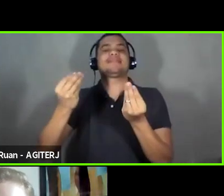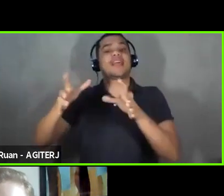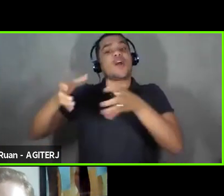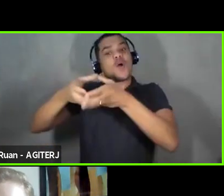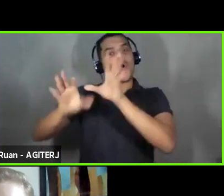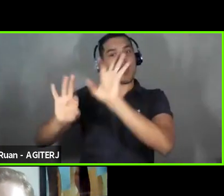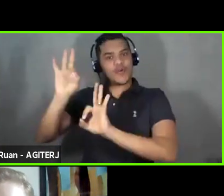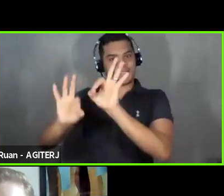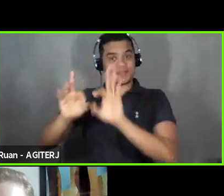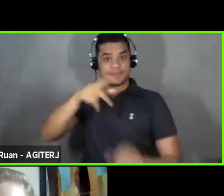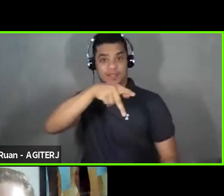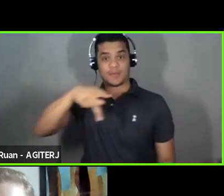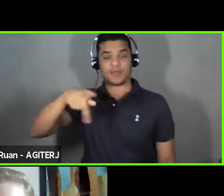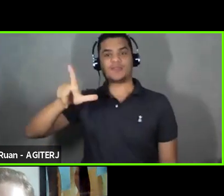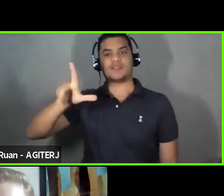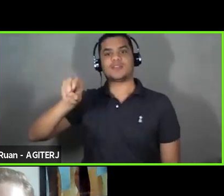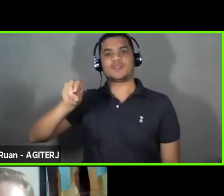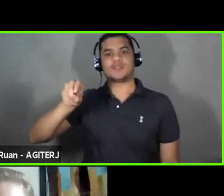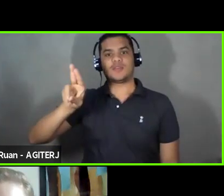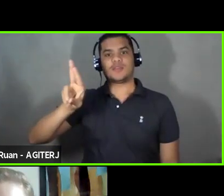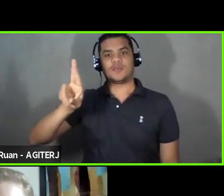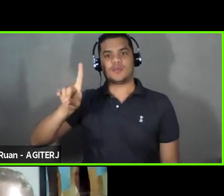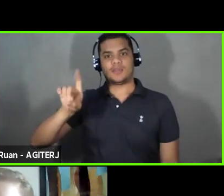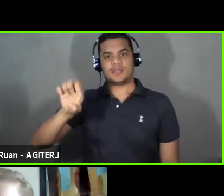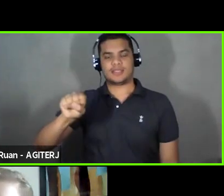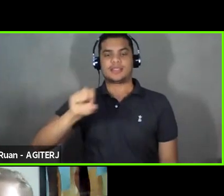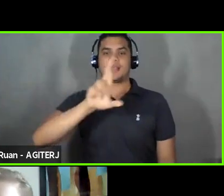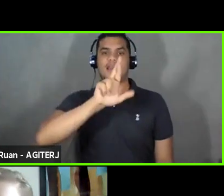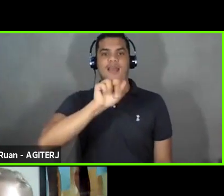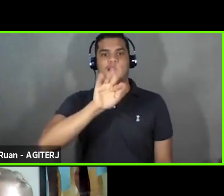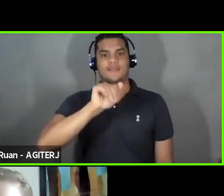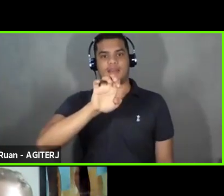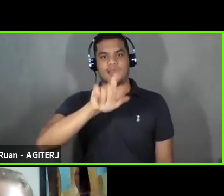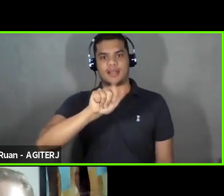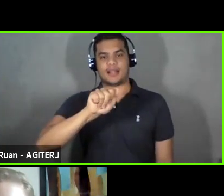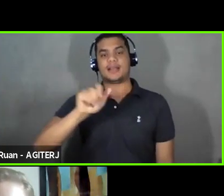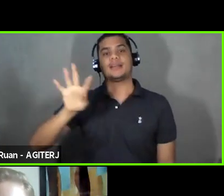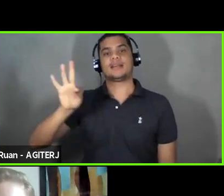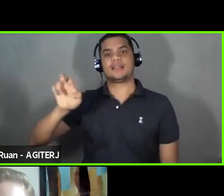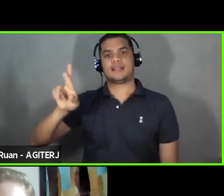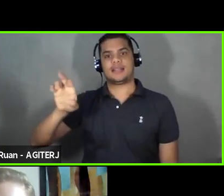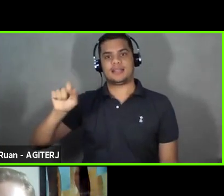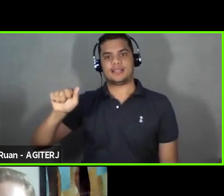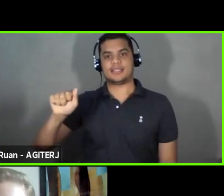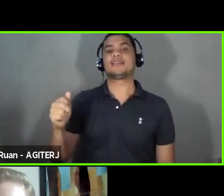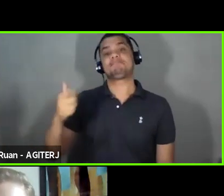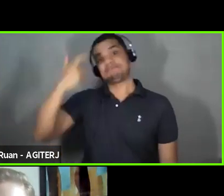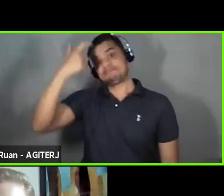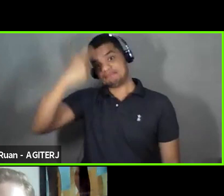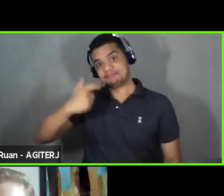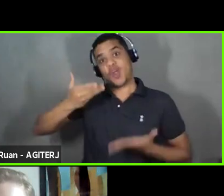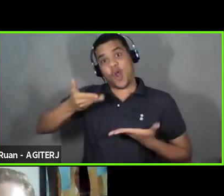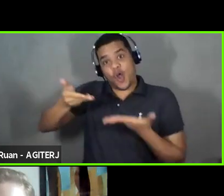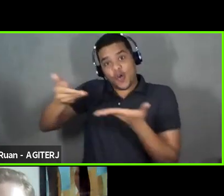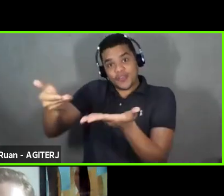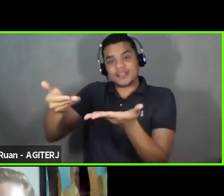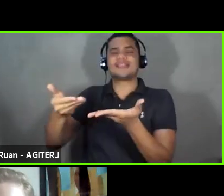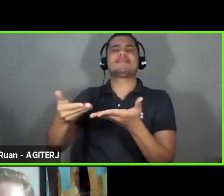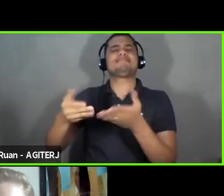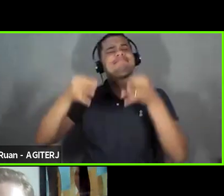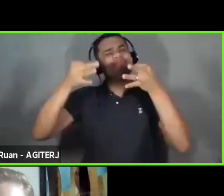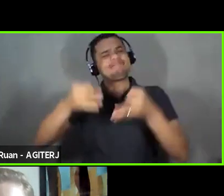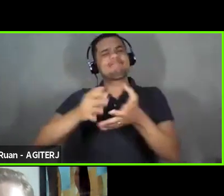as professoras Lourdes Sete, Rafaela Quental e Tereza Carneiro, pelo convite, e com meus mais